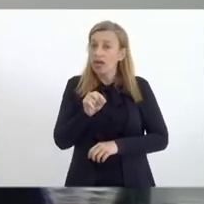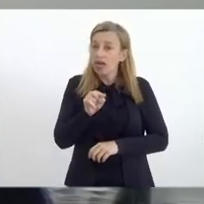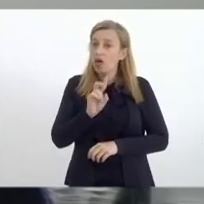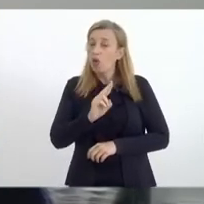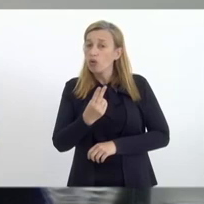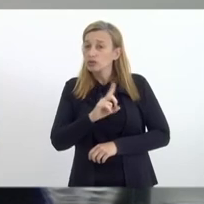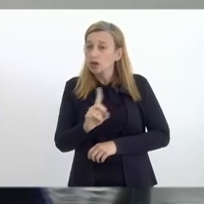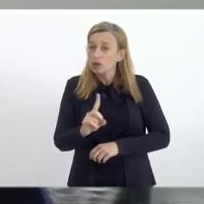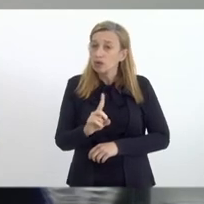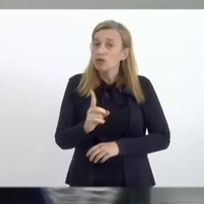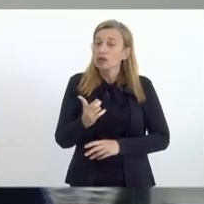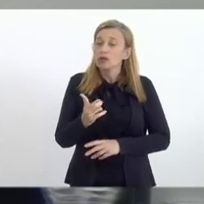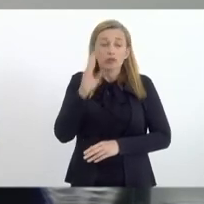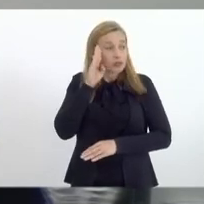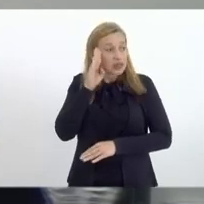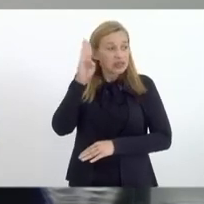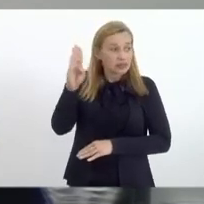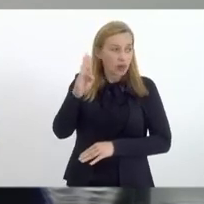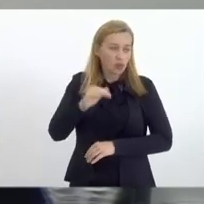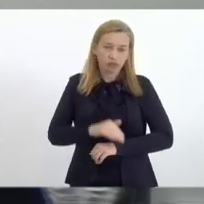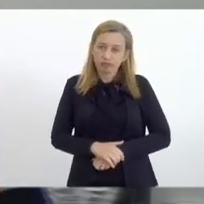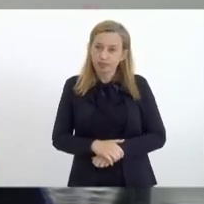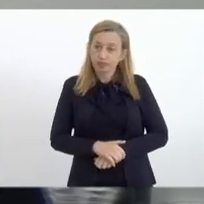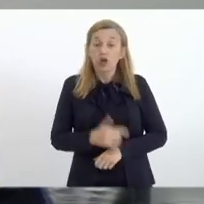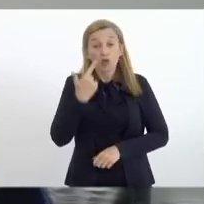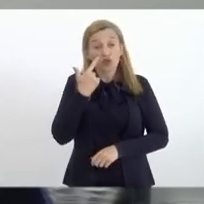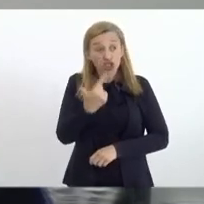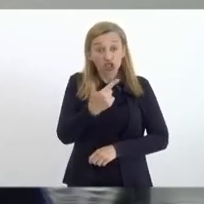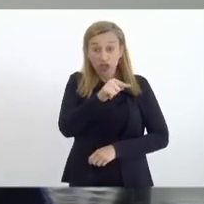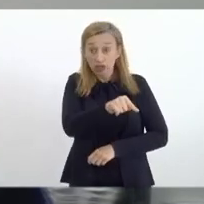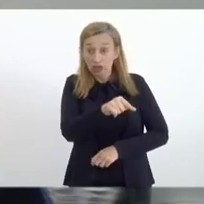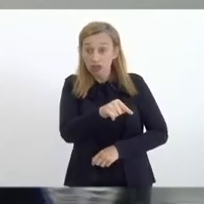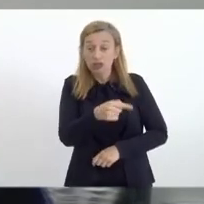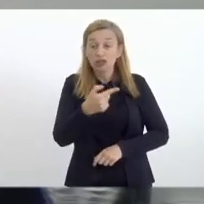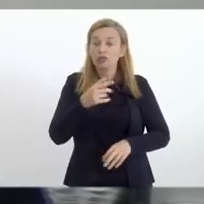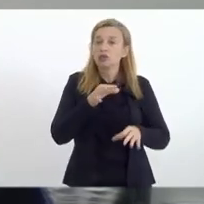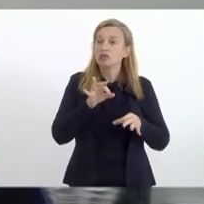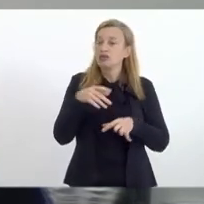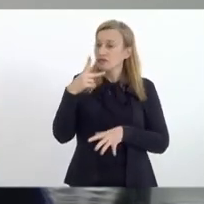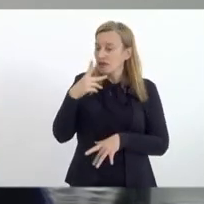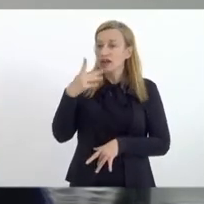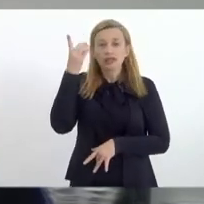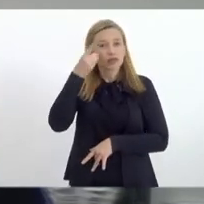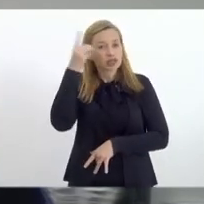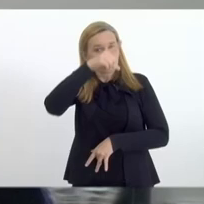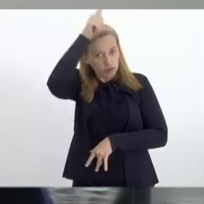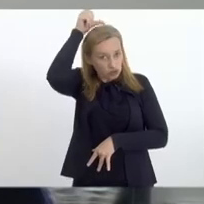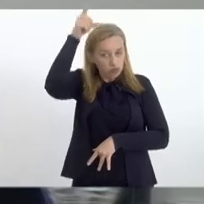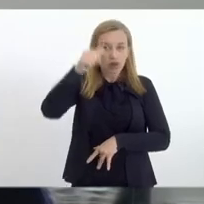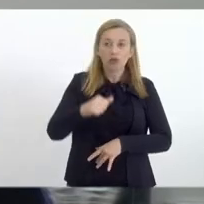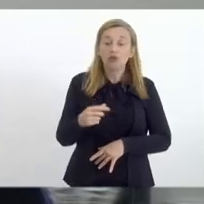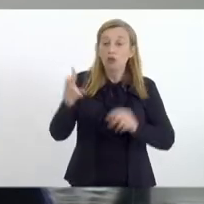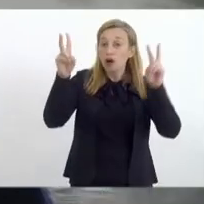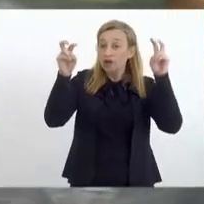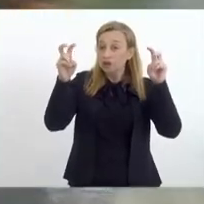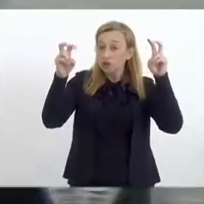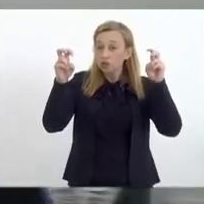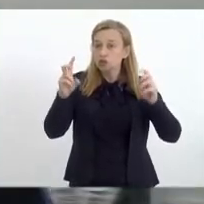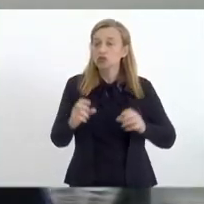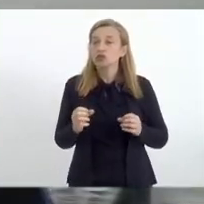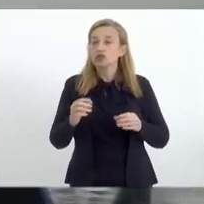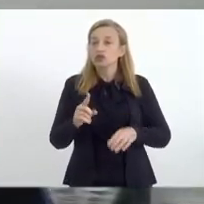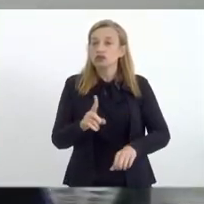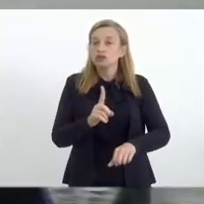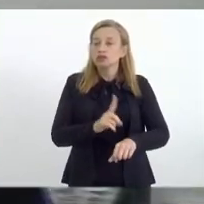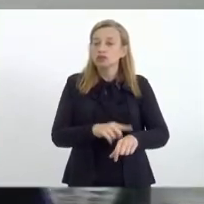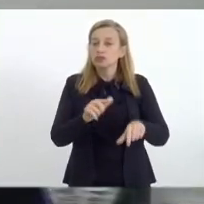ela é fundamental, né? Eu vejo aqui, pela própria colocação do deputado Luiz Paulo, a questão da definição de carreira